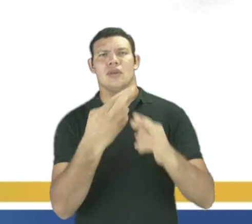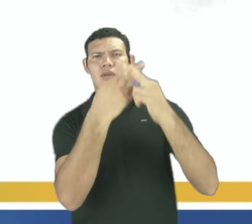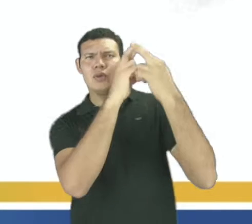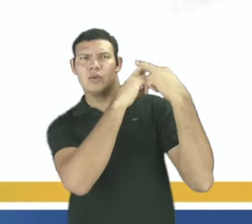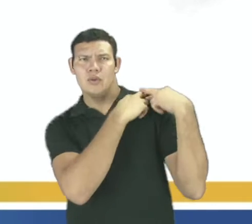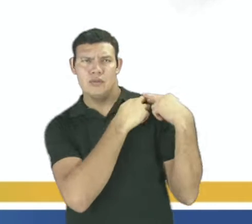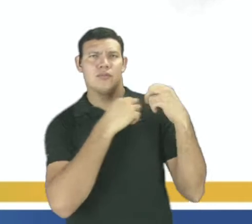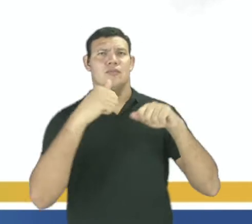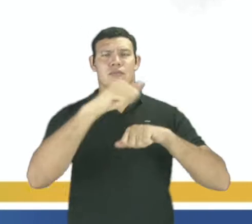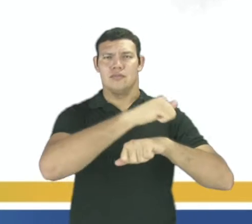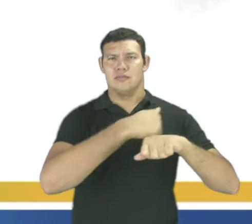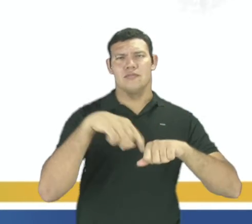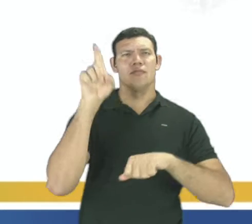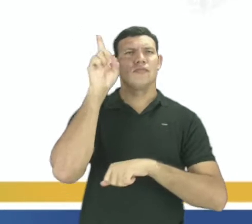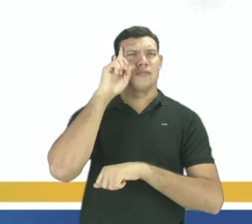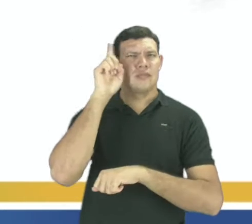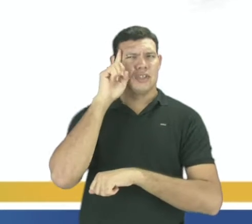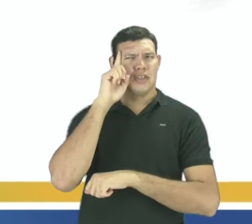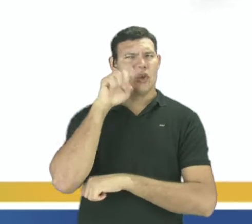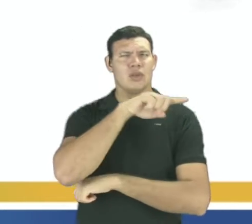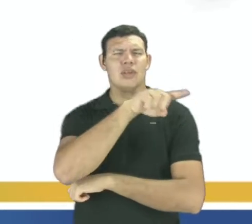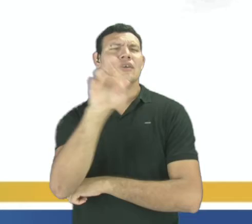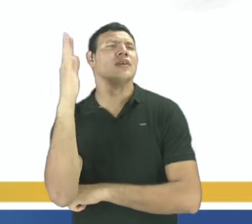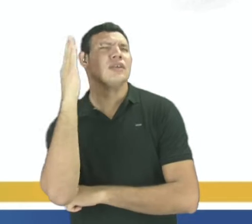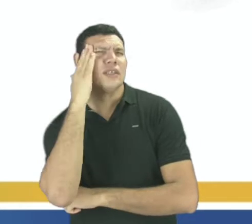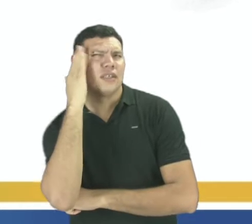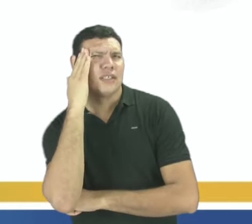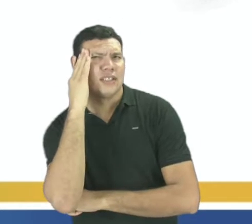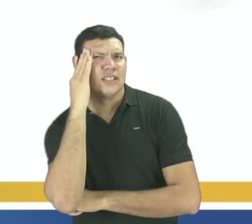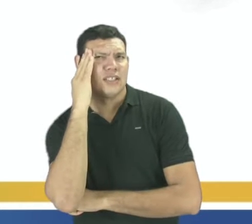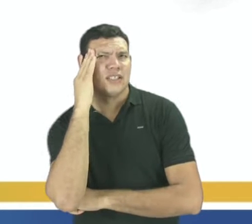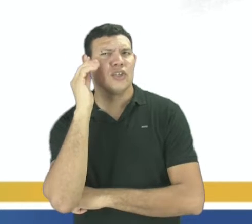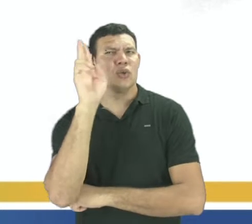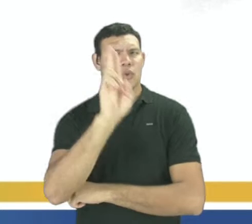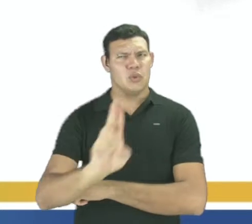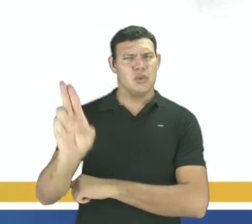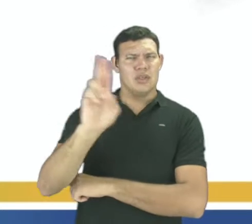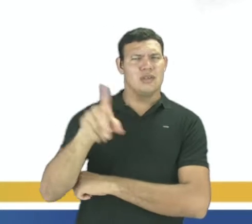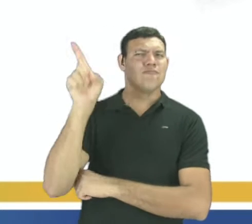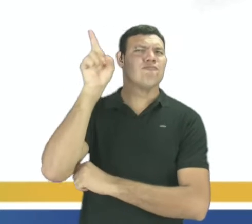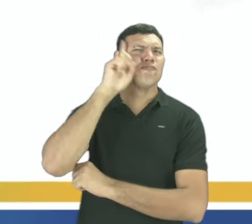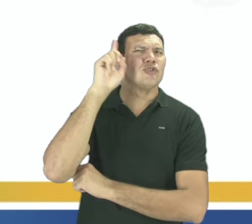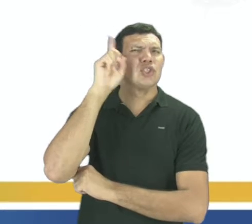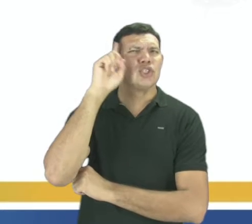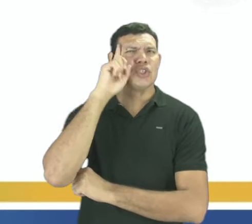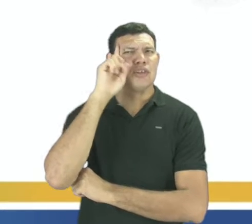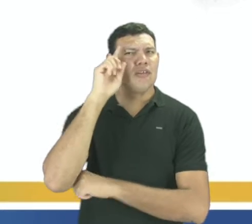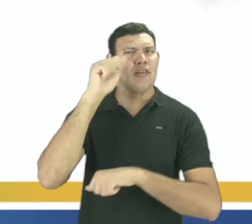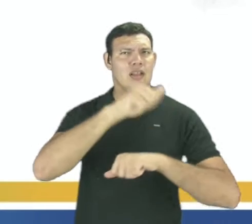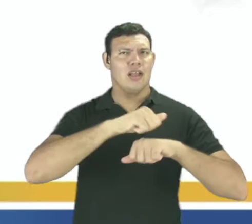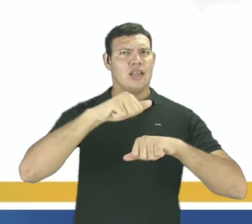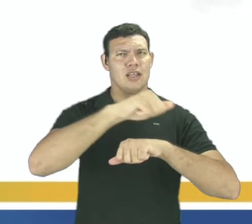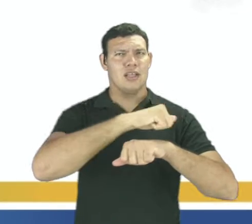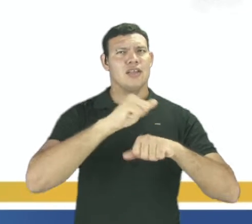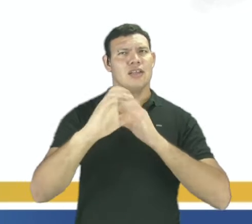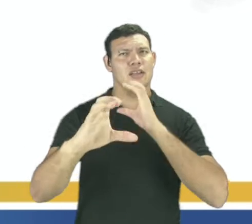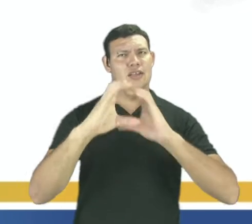sabiam que o advérbio está na nossa comunicação diária e não somente na escrita? O que seria da nossa comunicação